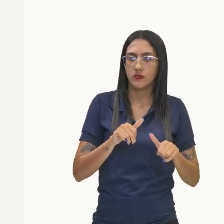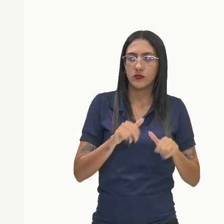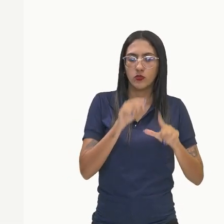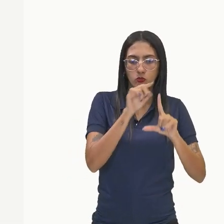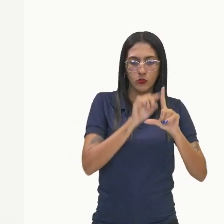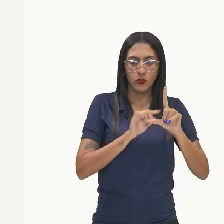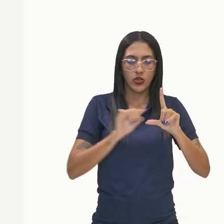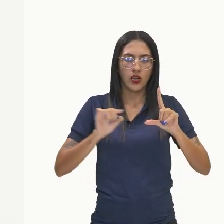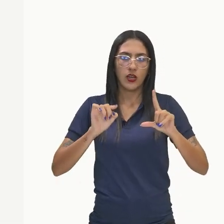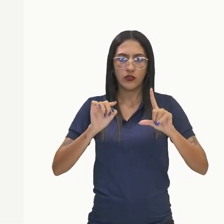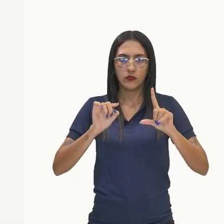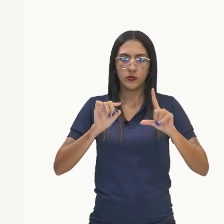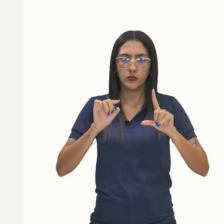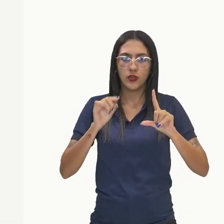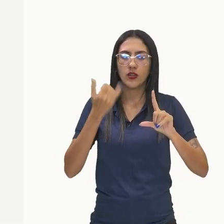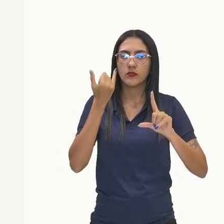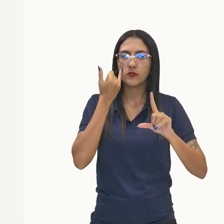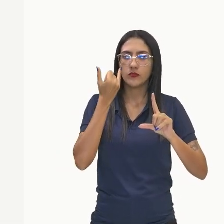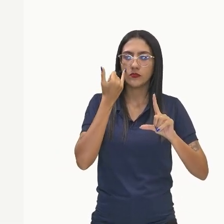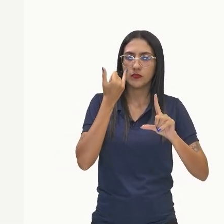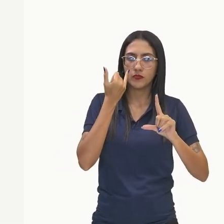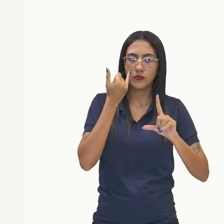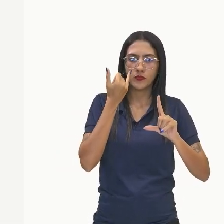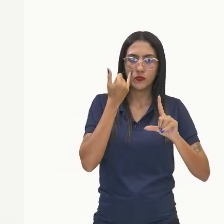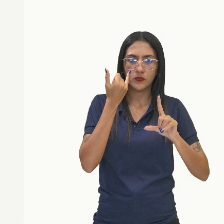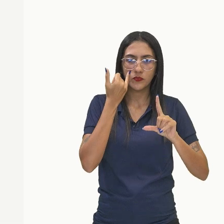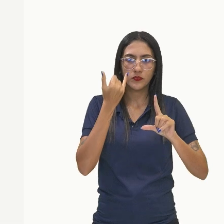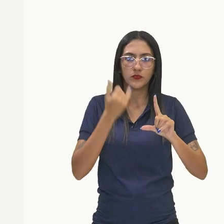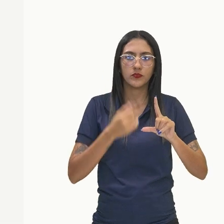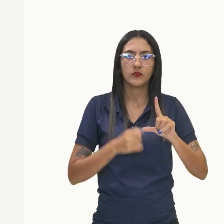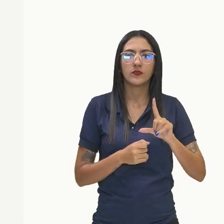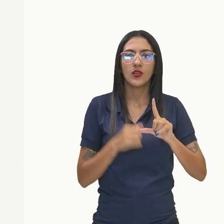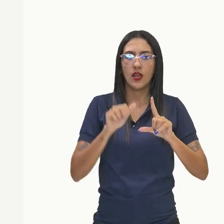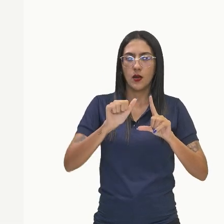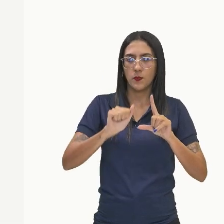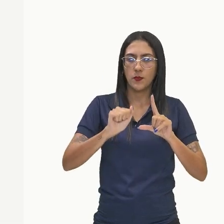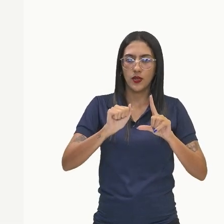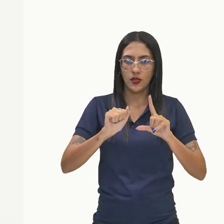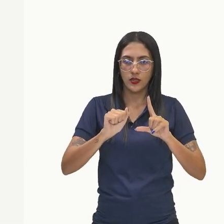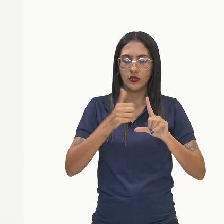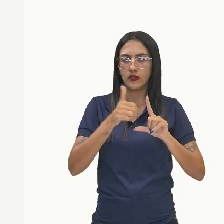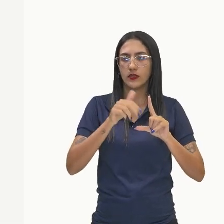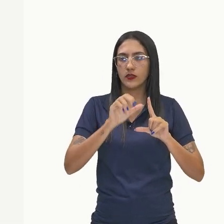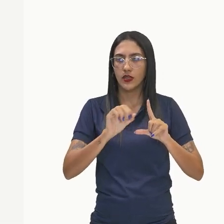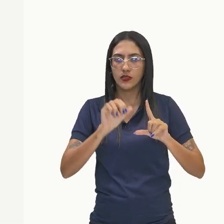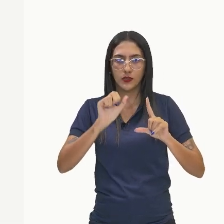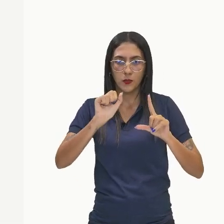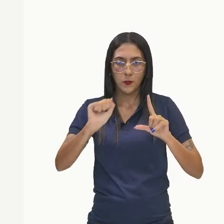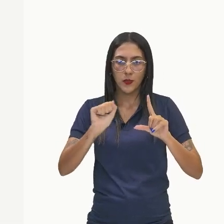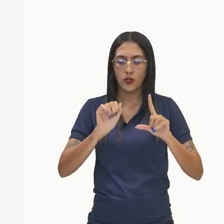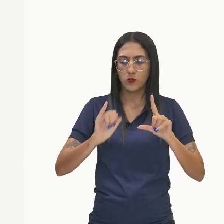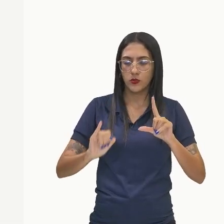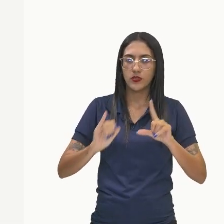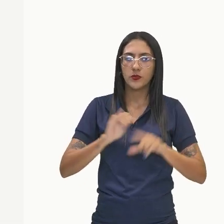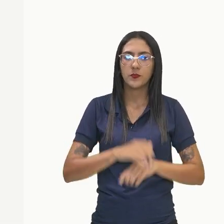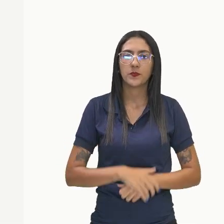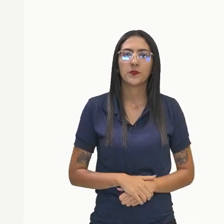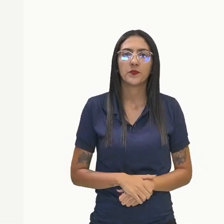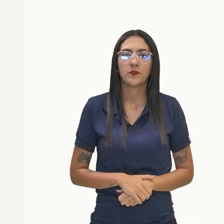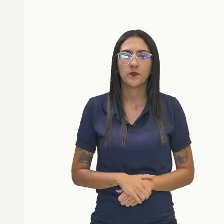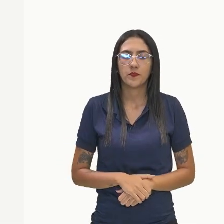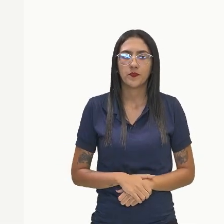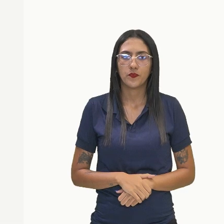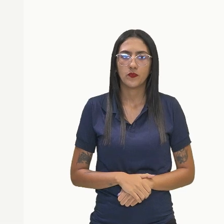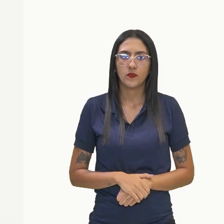retira da questão, desculpa aqui que não é 10 volts, tá, pessoal? É 10 amperes, né? Corrente elétrica em ampere, claro. Volt é aqui, ó,